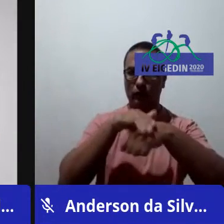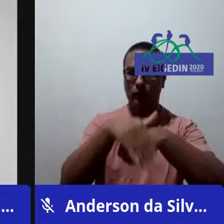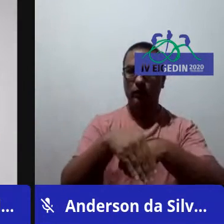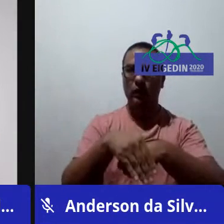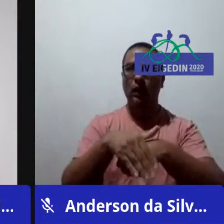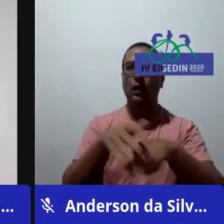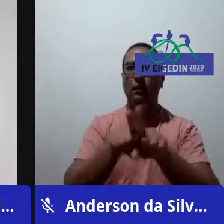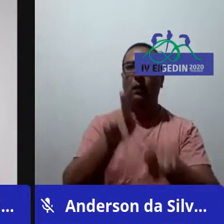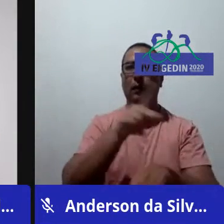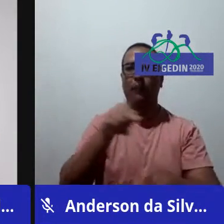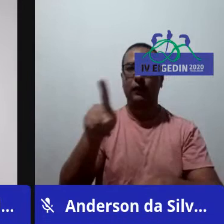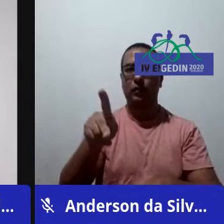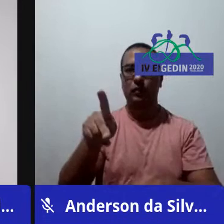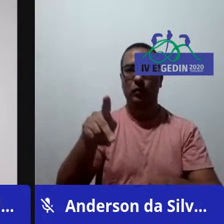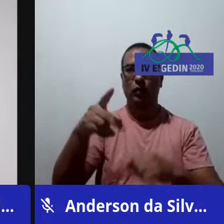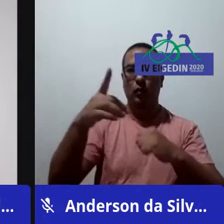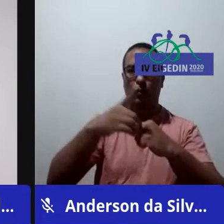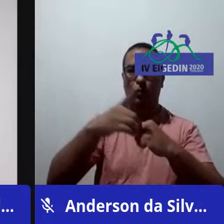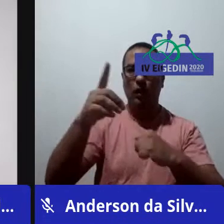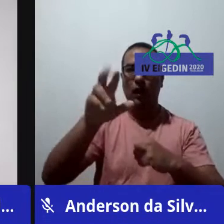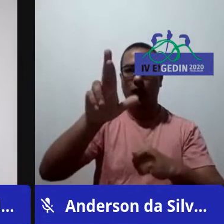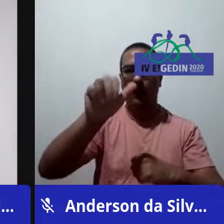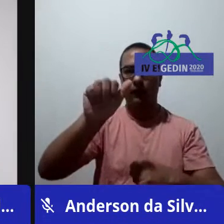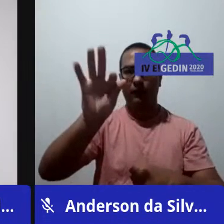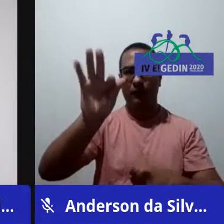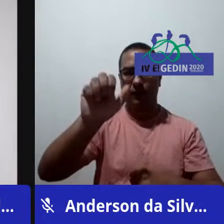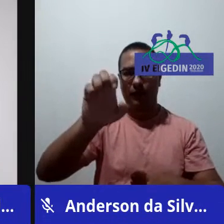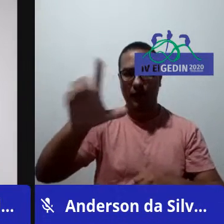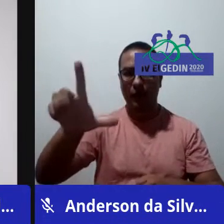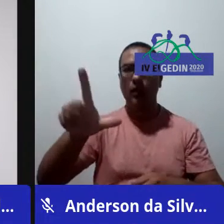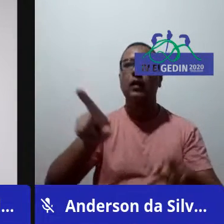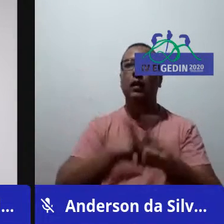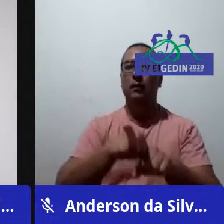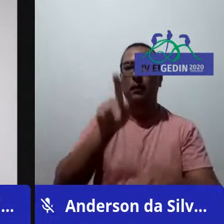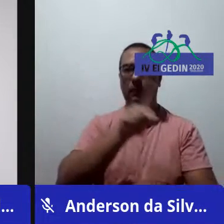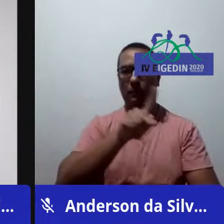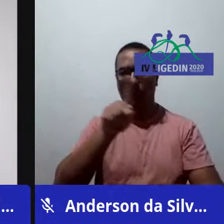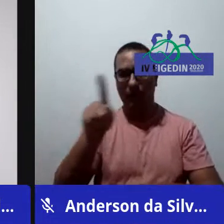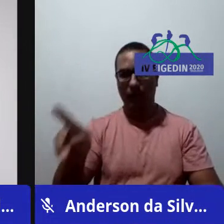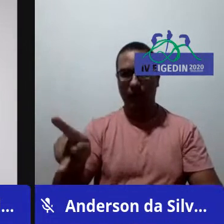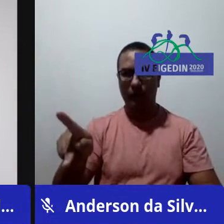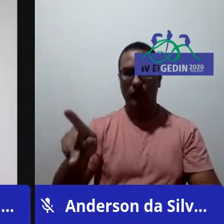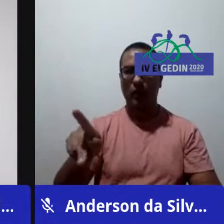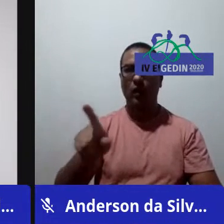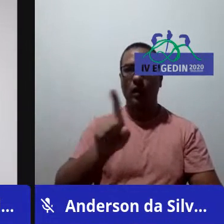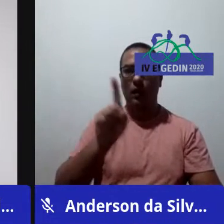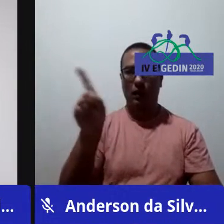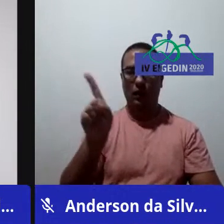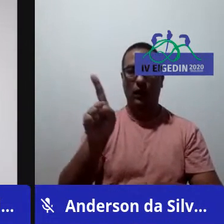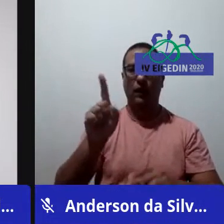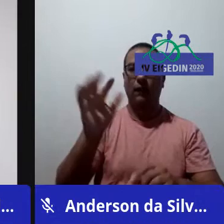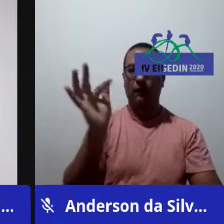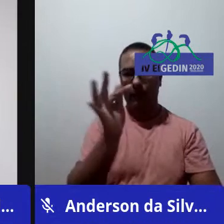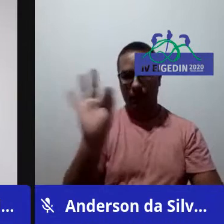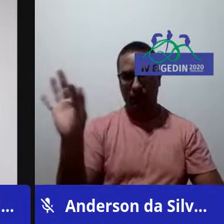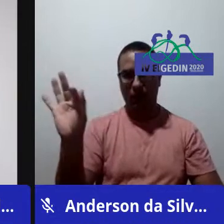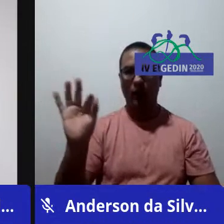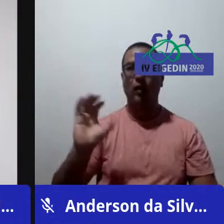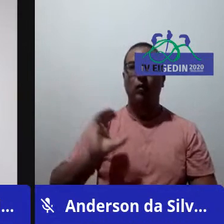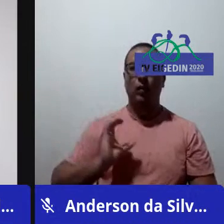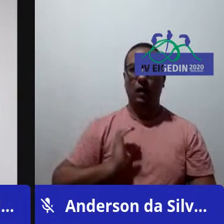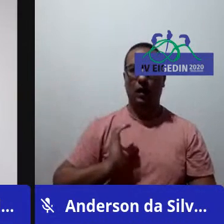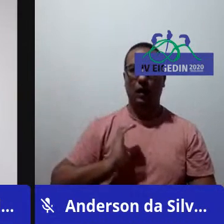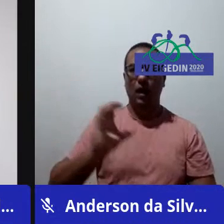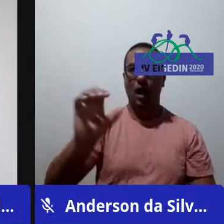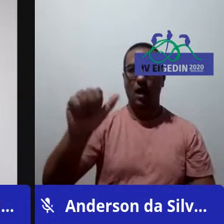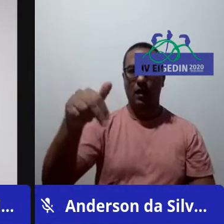professor doutor Rafael Chiuzzi, que é docente da Universidade de Toronto, no Canadá, é doutor em Psicologia Social